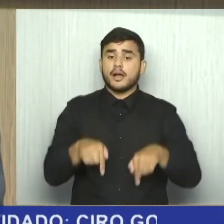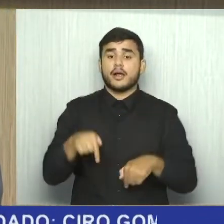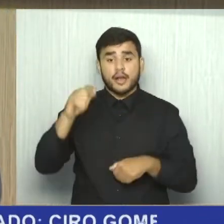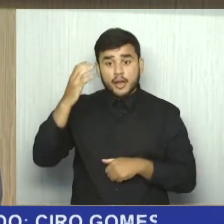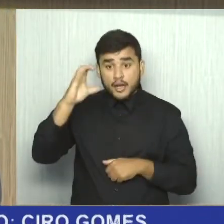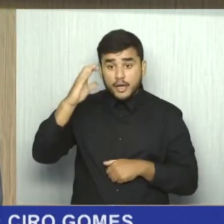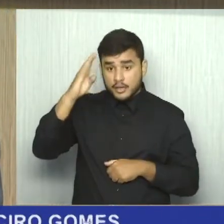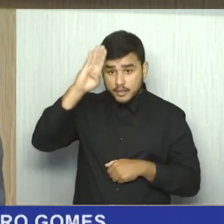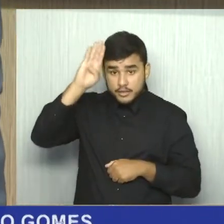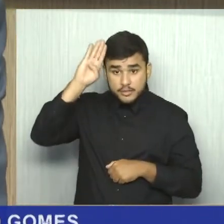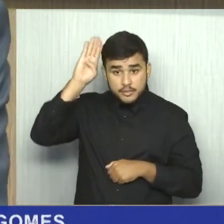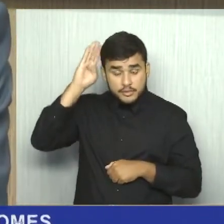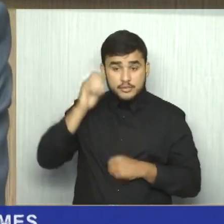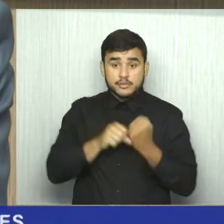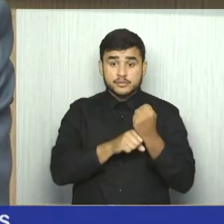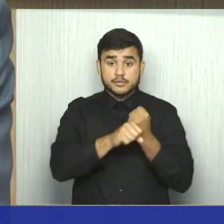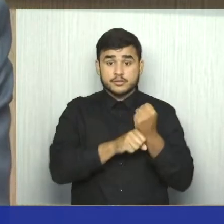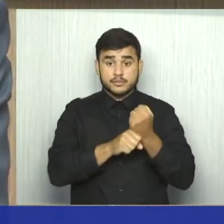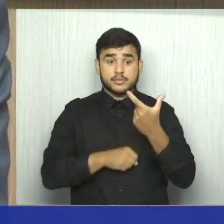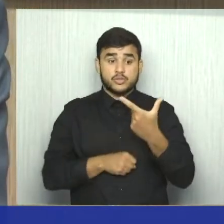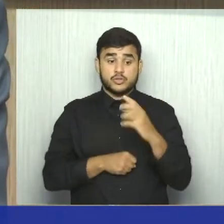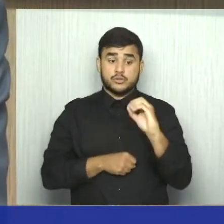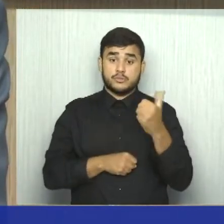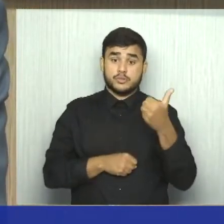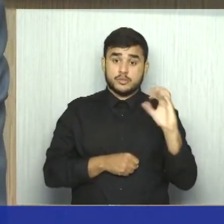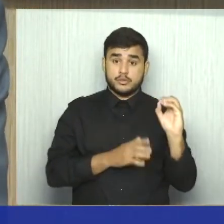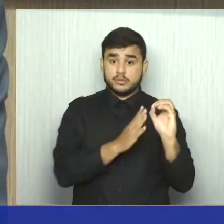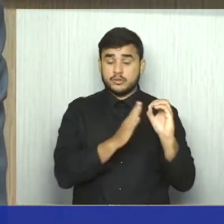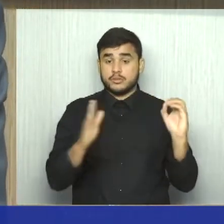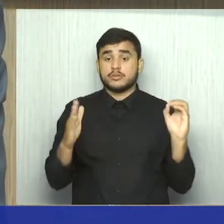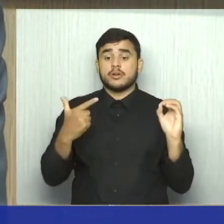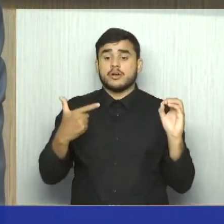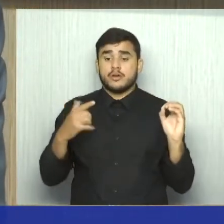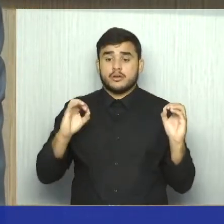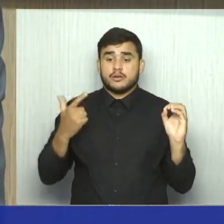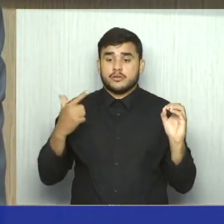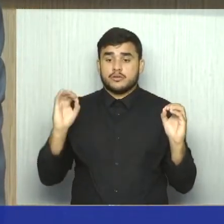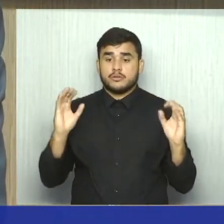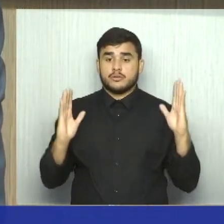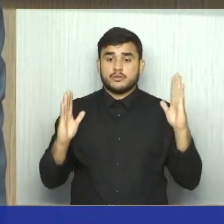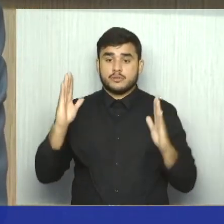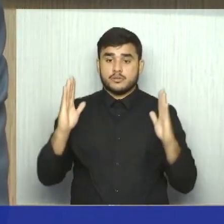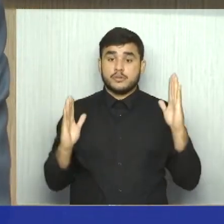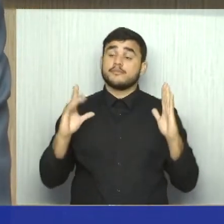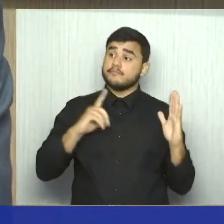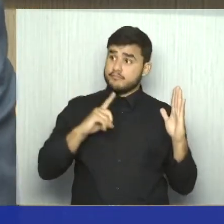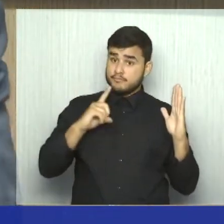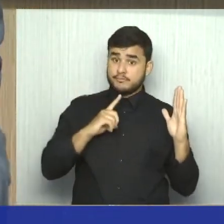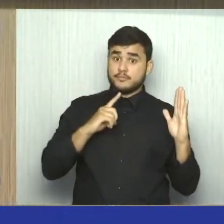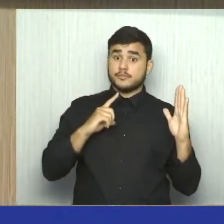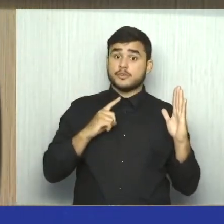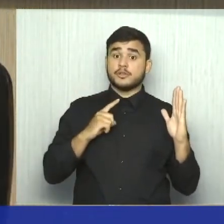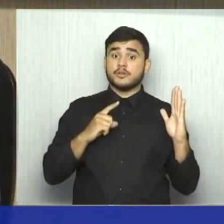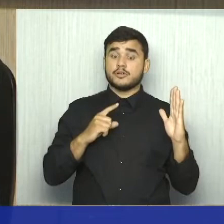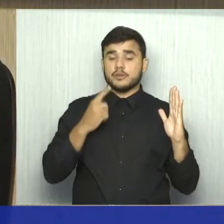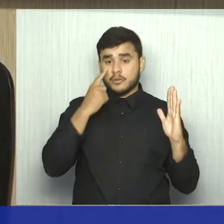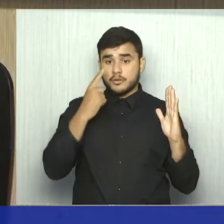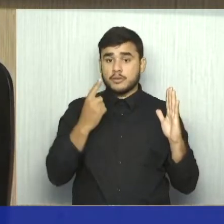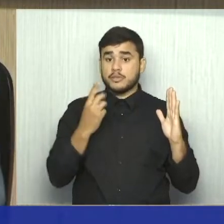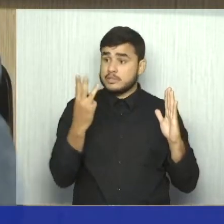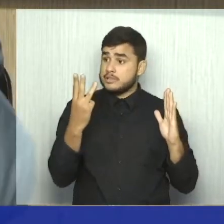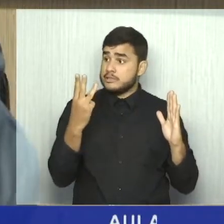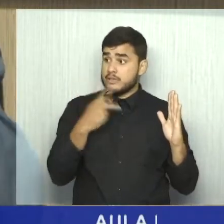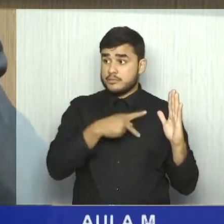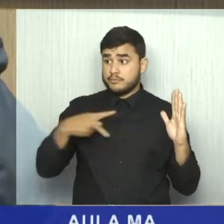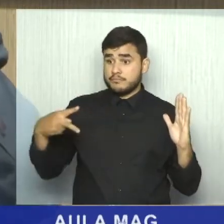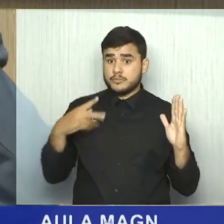Entre 2010 e 2020, 3 regimes diferentes da goela para fora, o Brasil cresce 0.